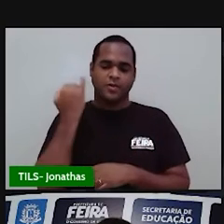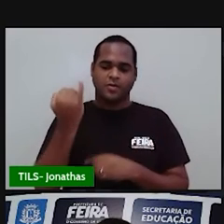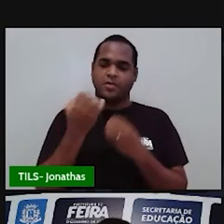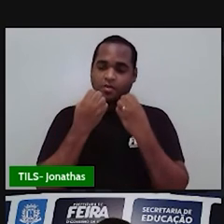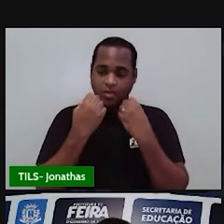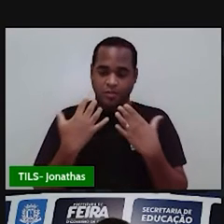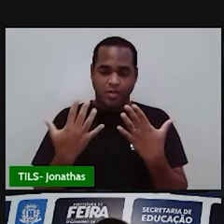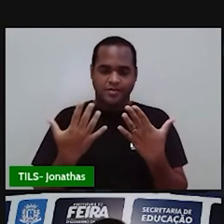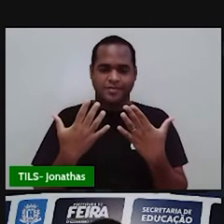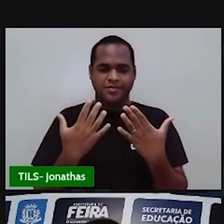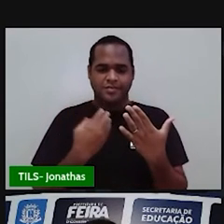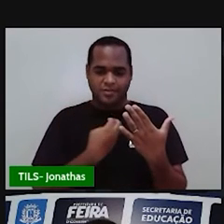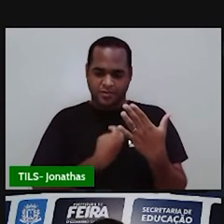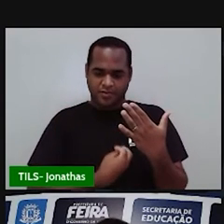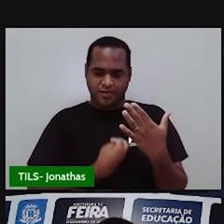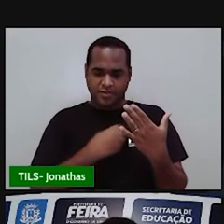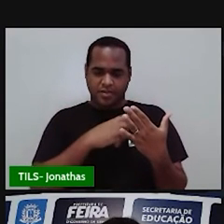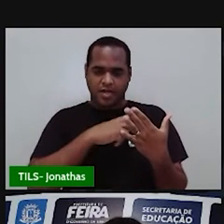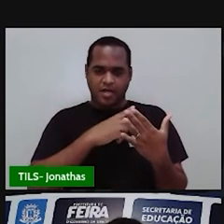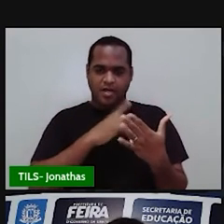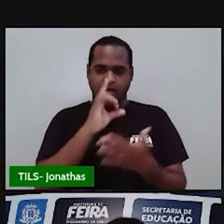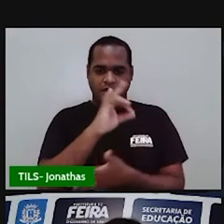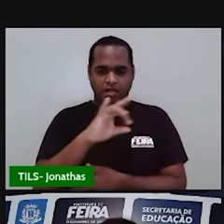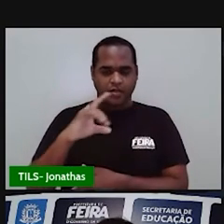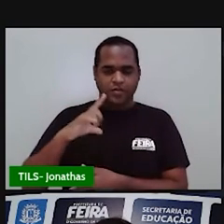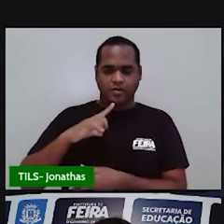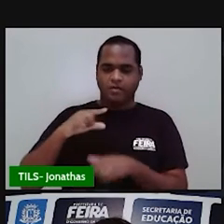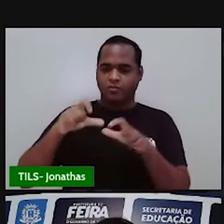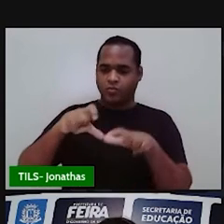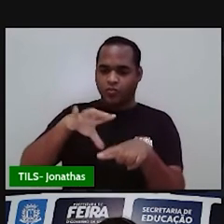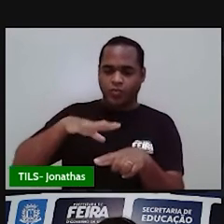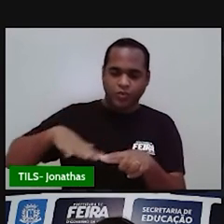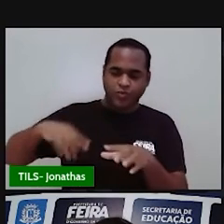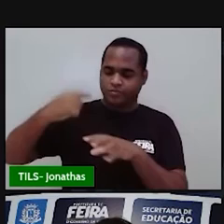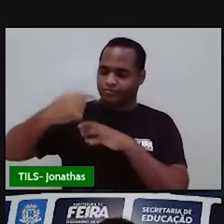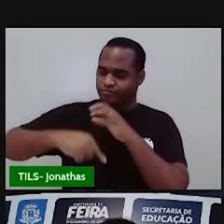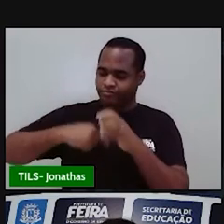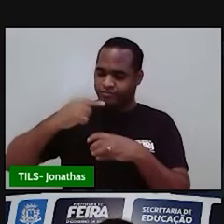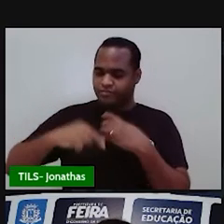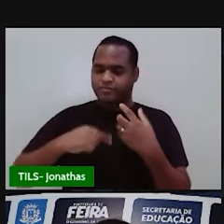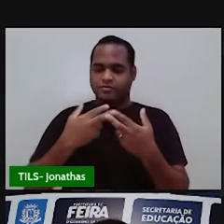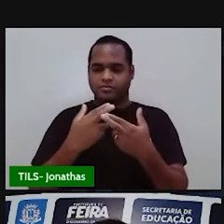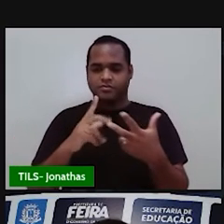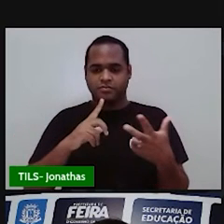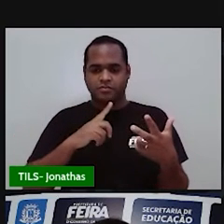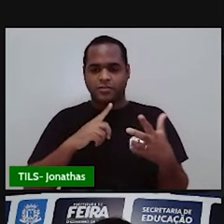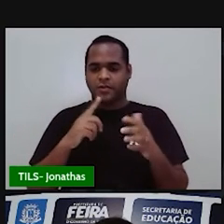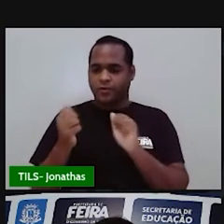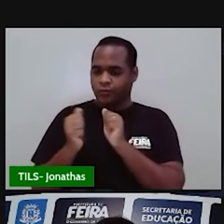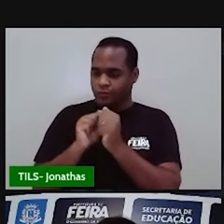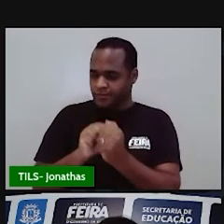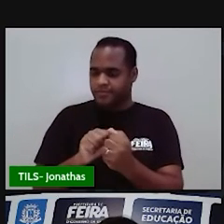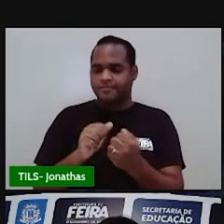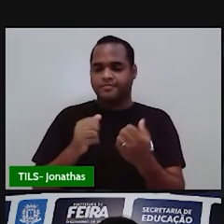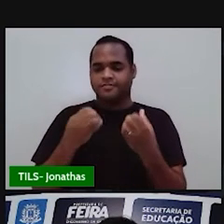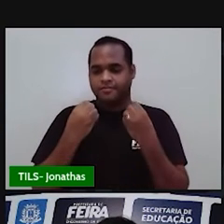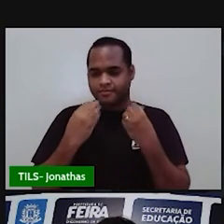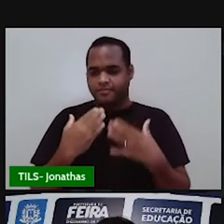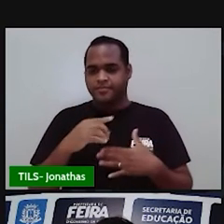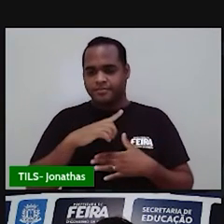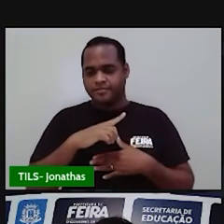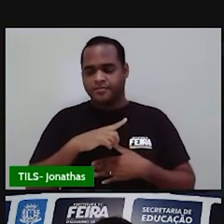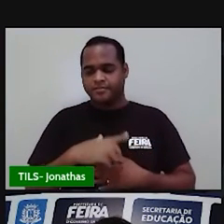importantíssimo para a vida urbana no nosso planeta. Então, vem comigo aqui acompanhar. Se